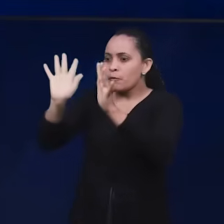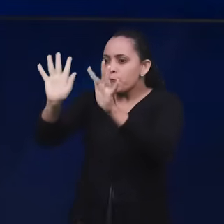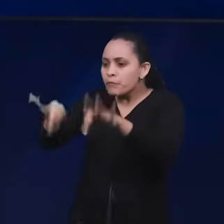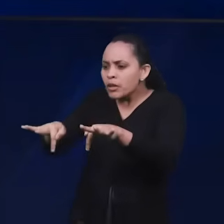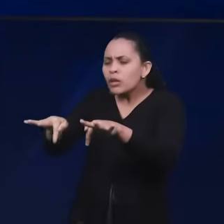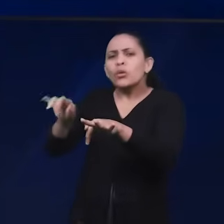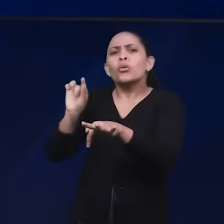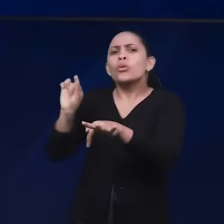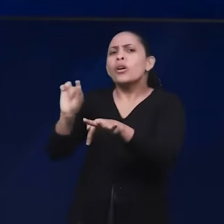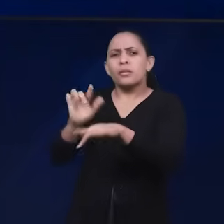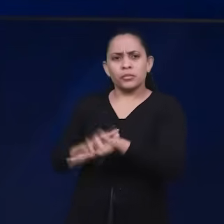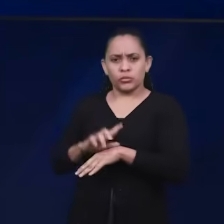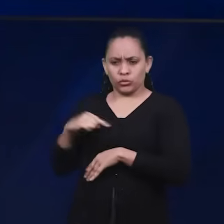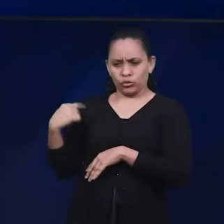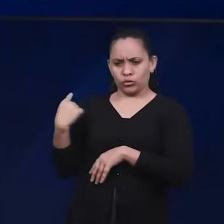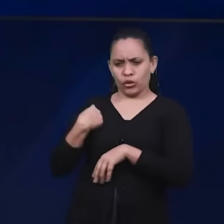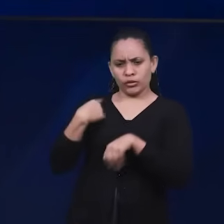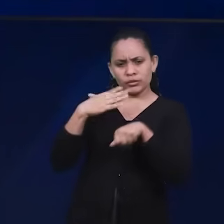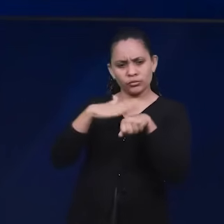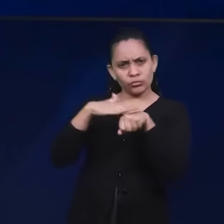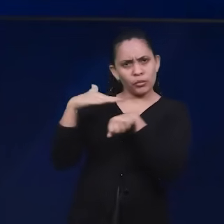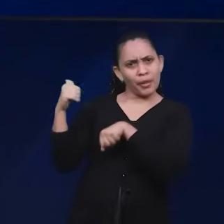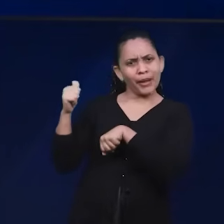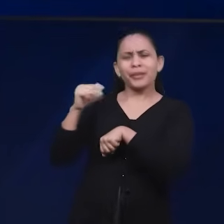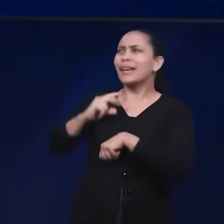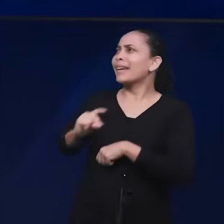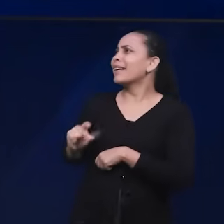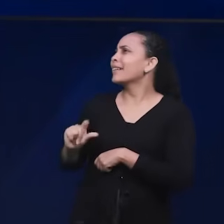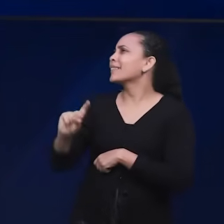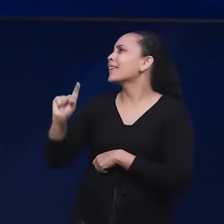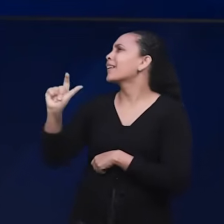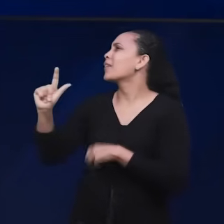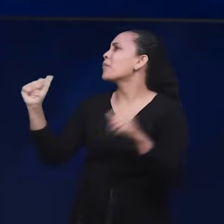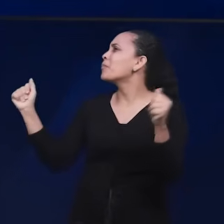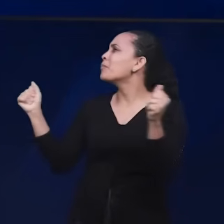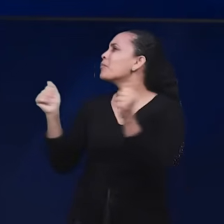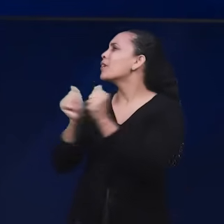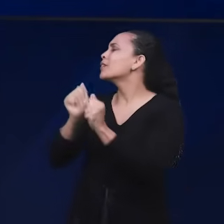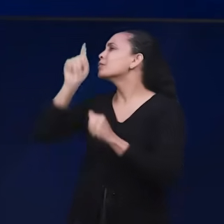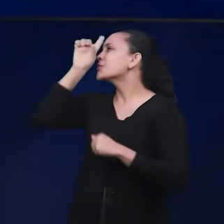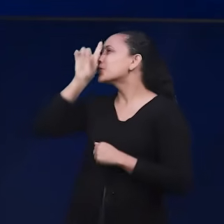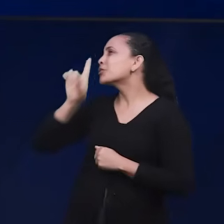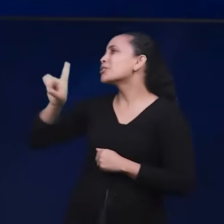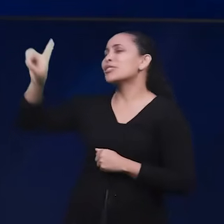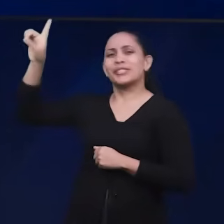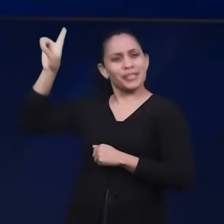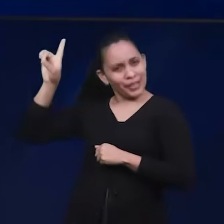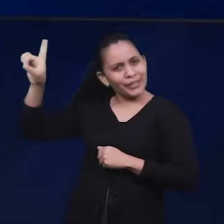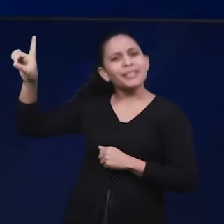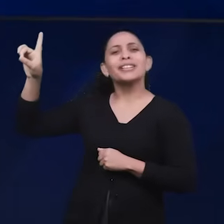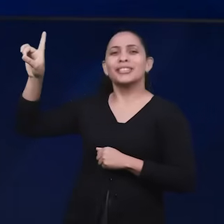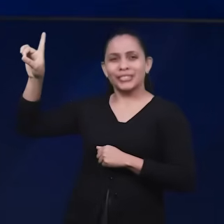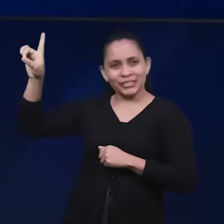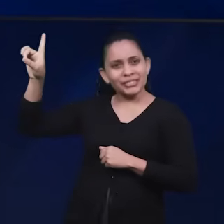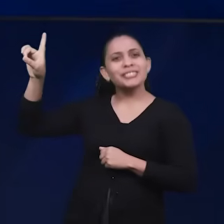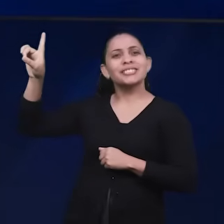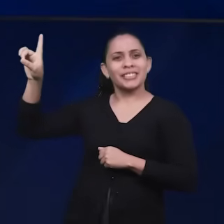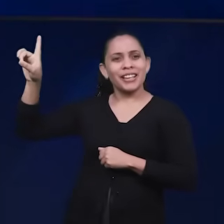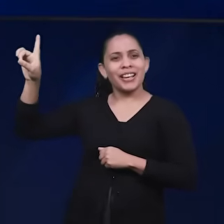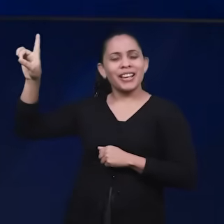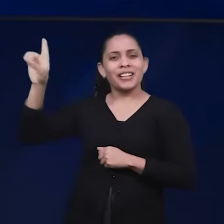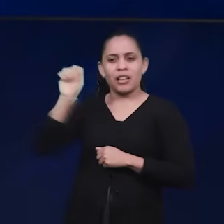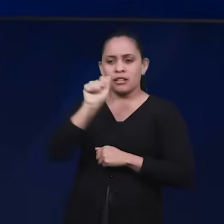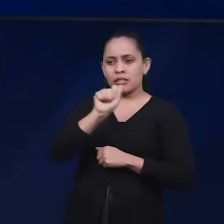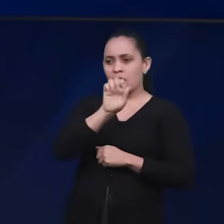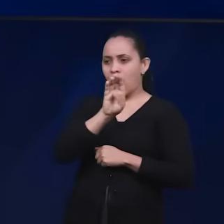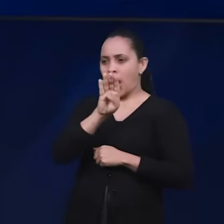seremos chamados para estar para sempre com o Senhor. O nosso ômega será a nossa última letra